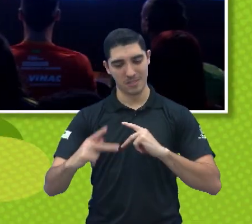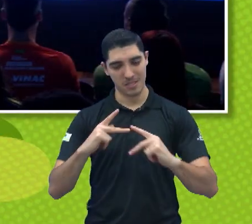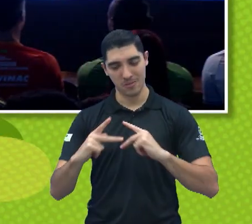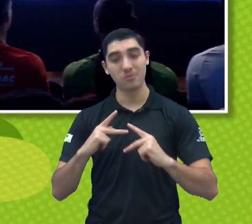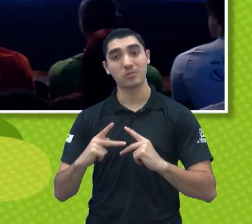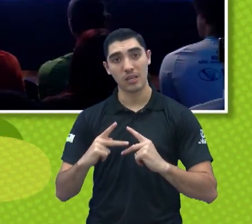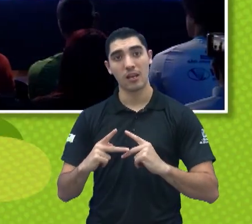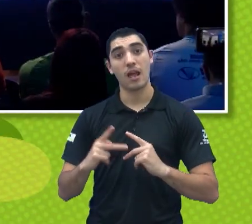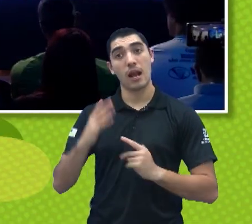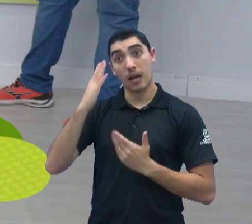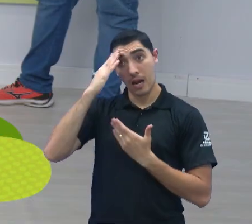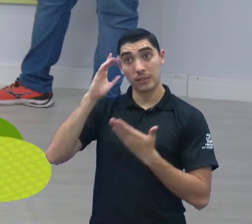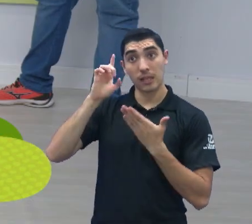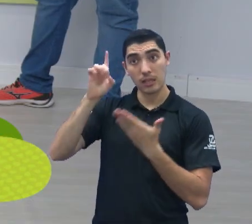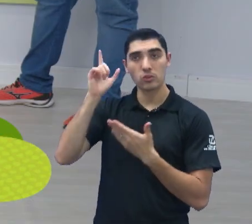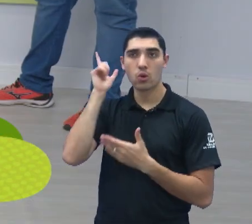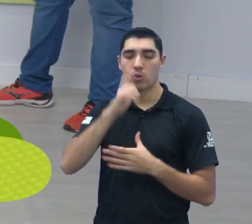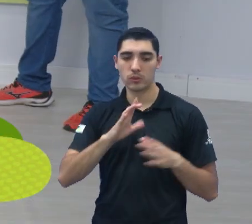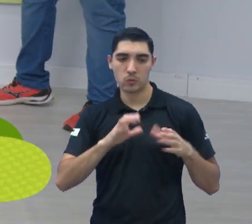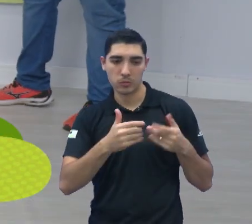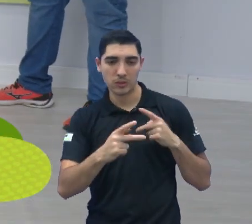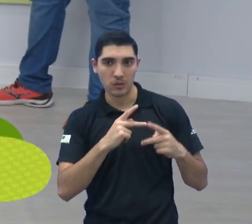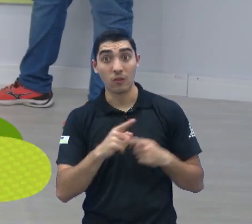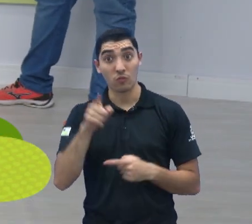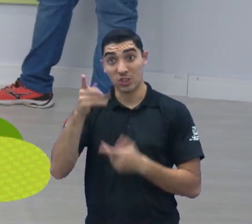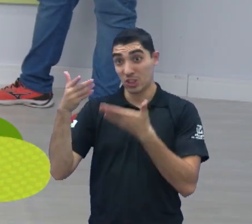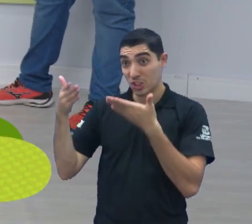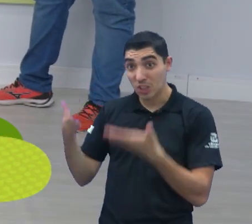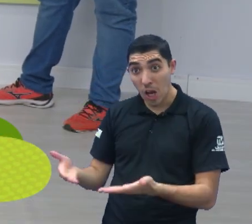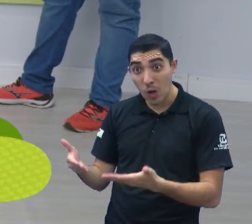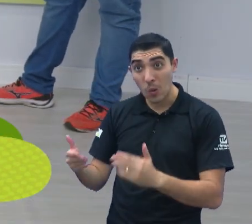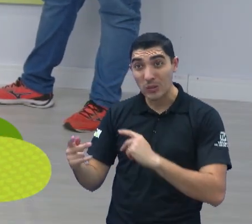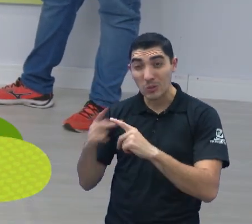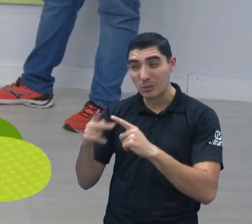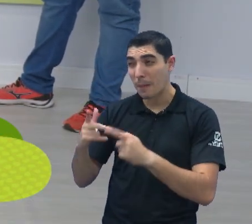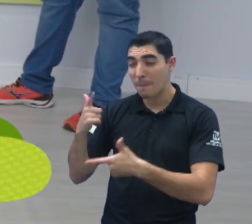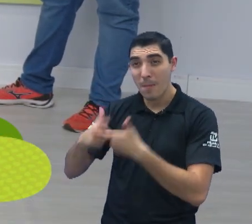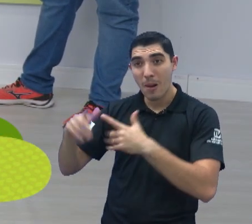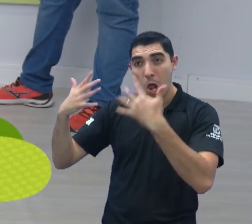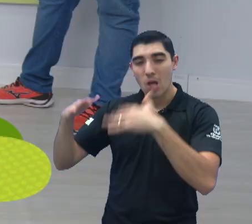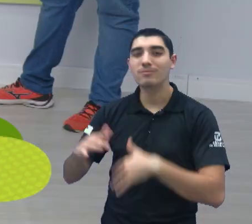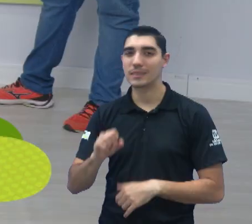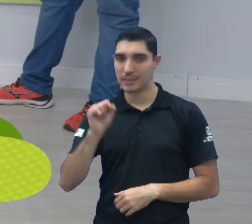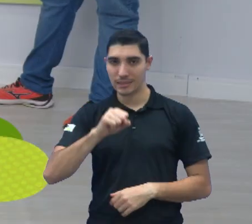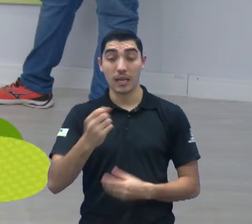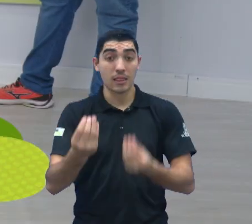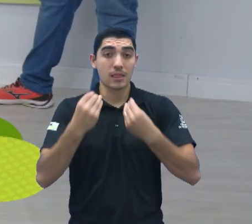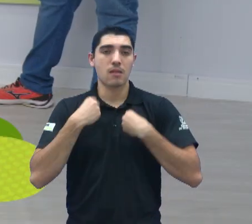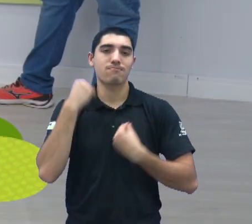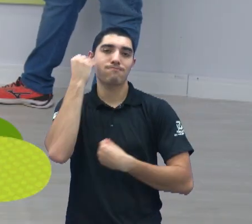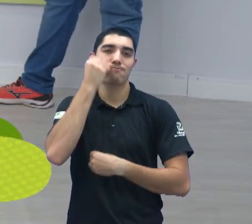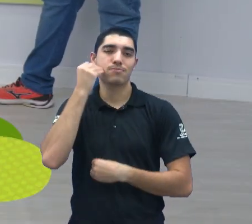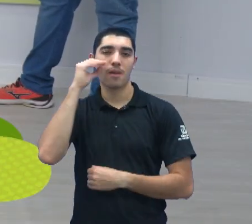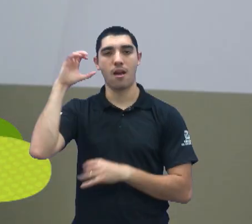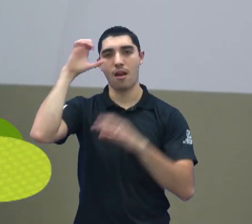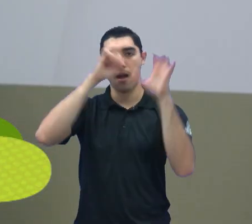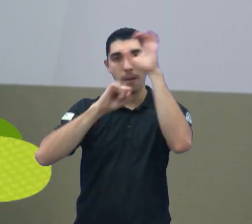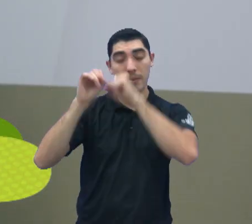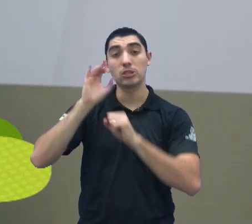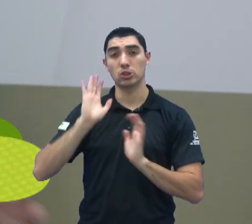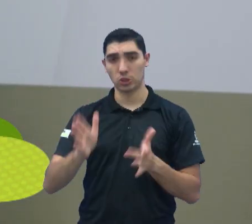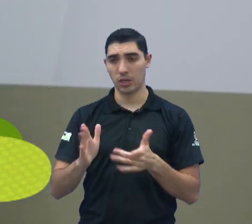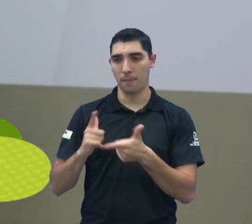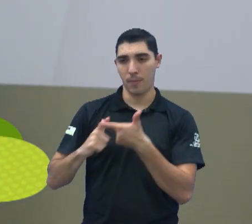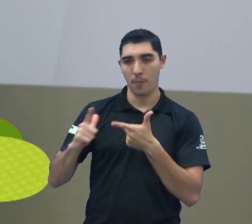a Deus, salvamos o time do rebaixamento. Chegou no olho do furacão. Tudo isso serviu de aprendizado, né? Essa crise de ter um time